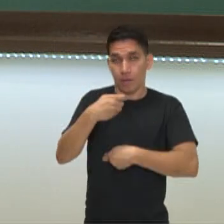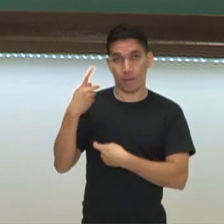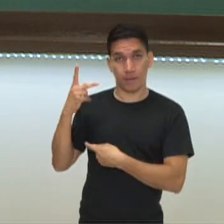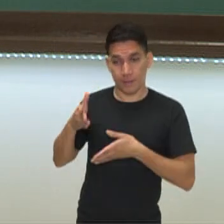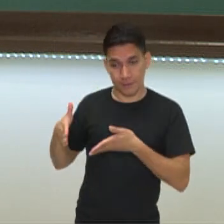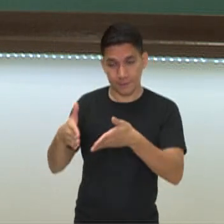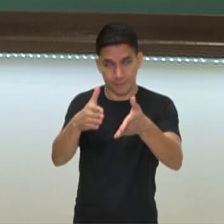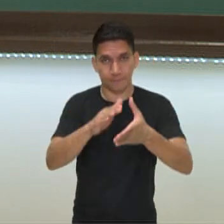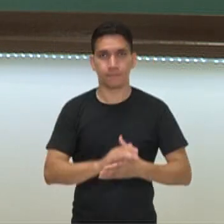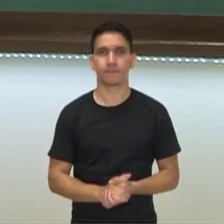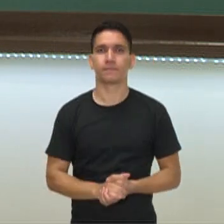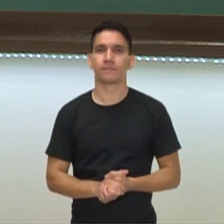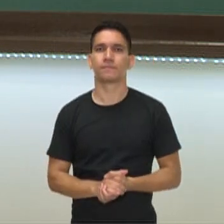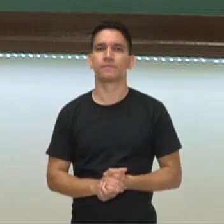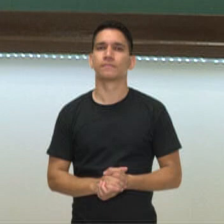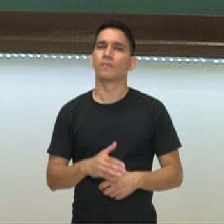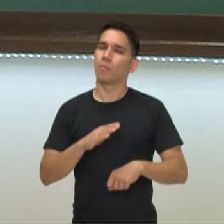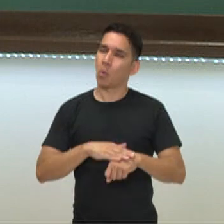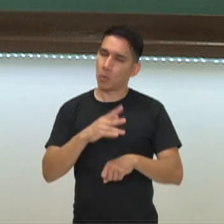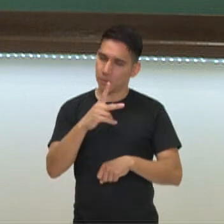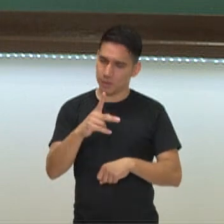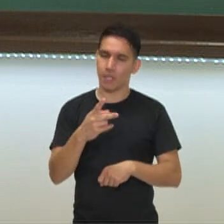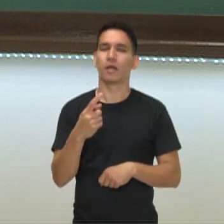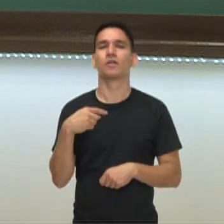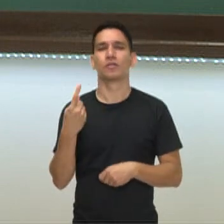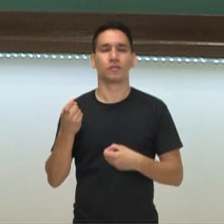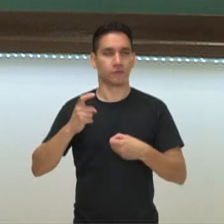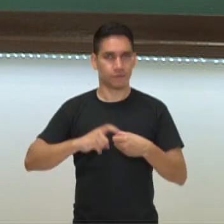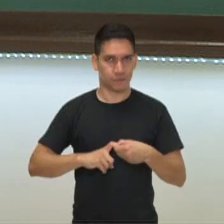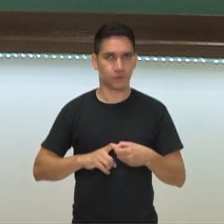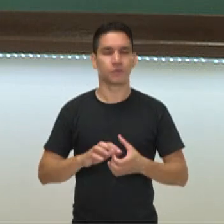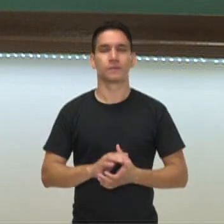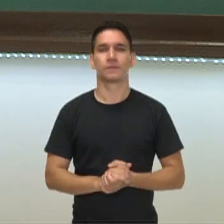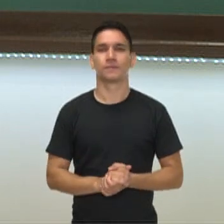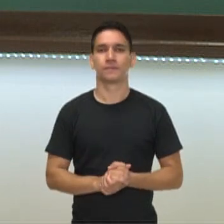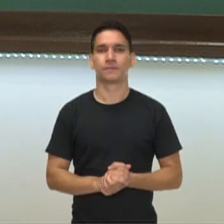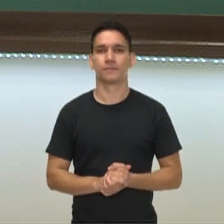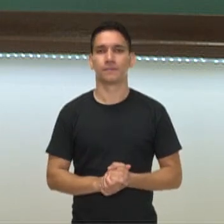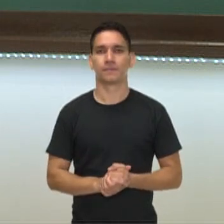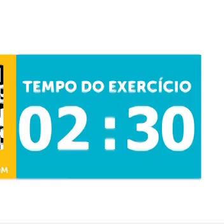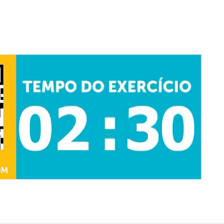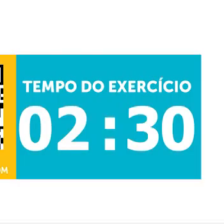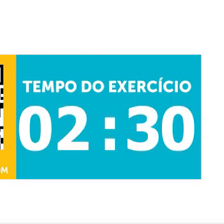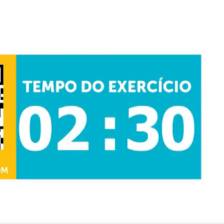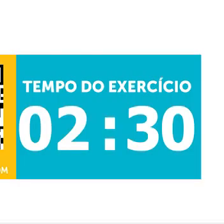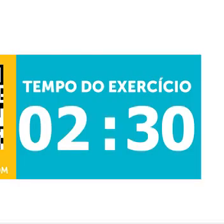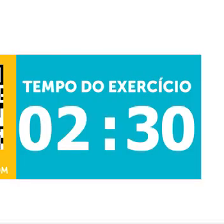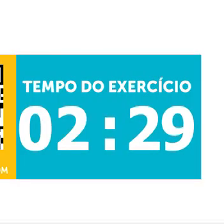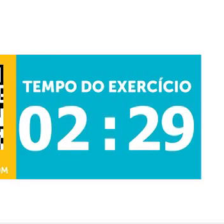Canal de Suez. Então, agora é a sua vez, você vai ter um tempinho para participar da aula. Vamos lá?